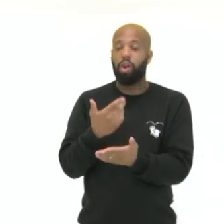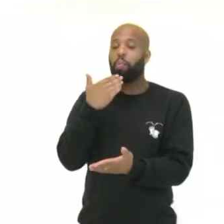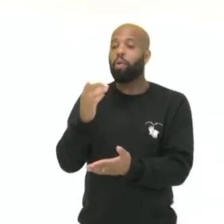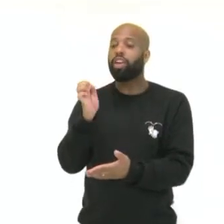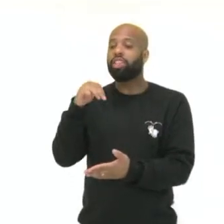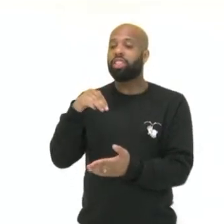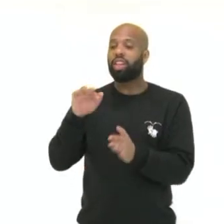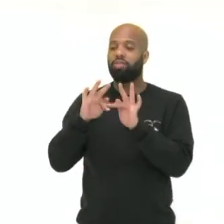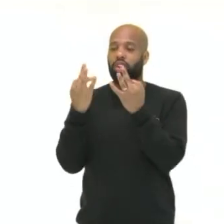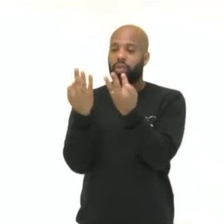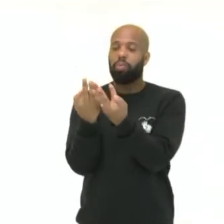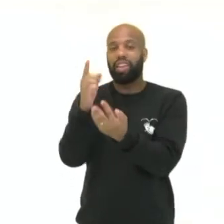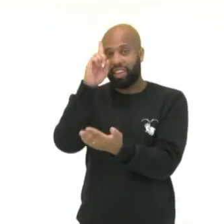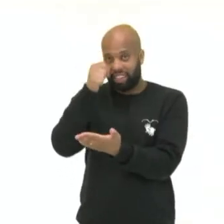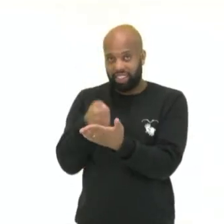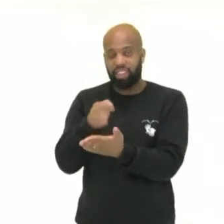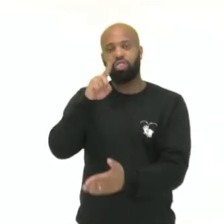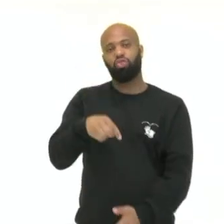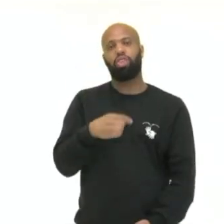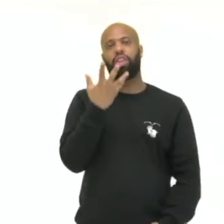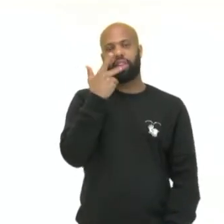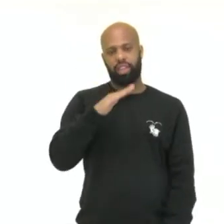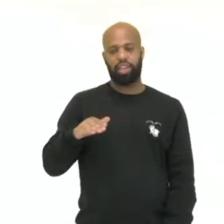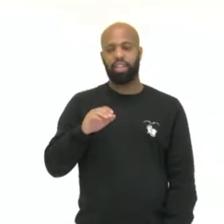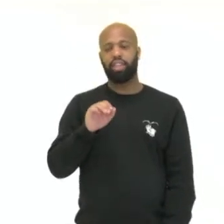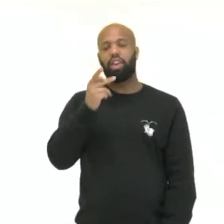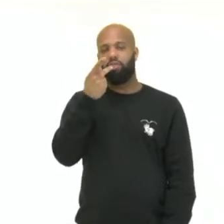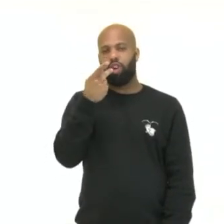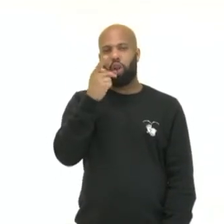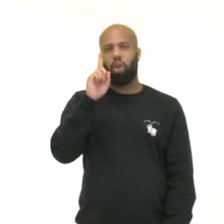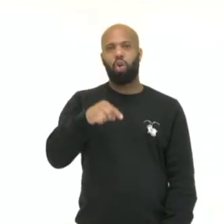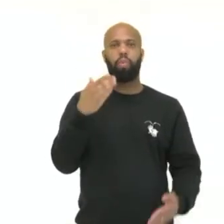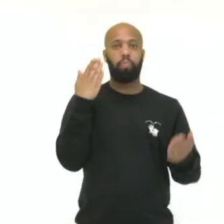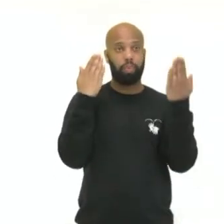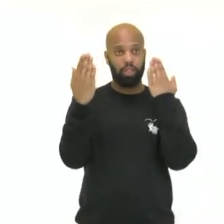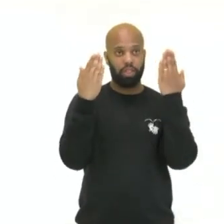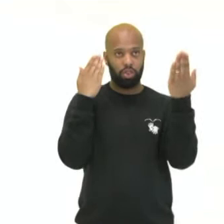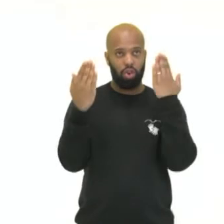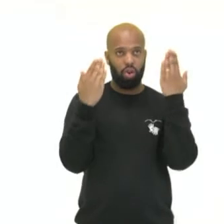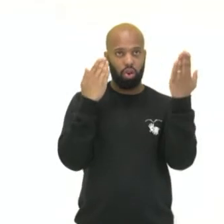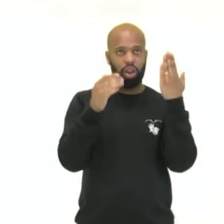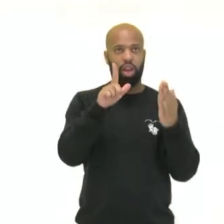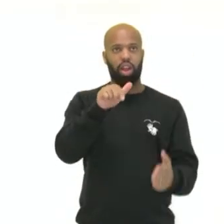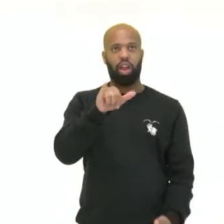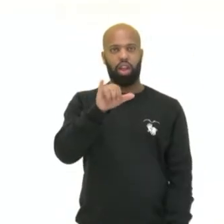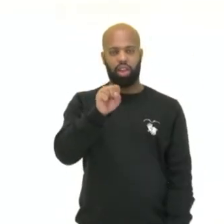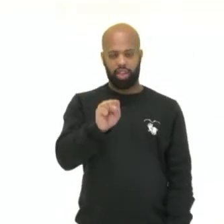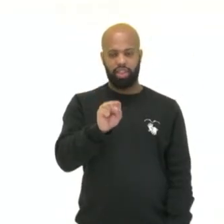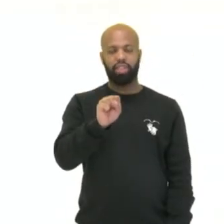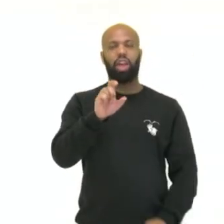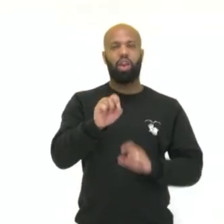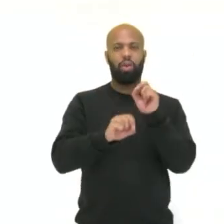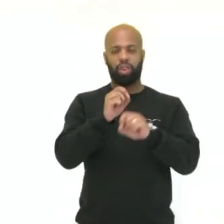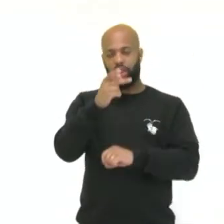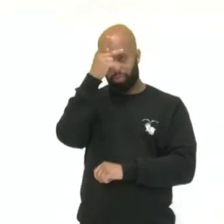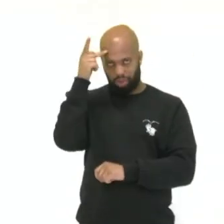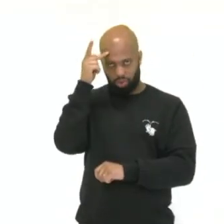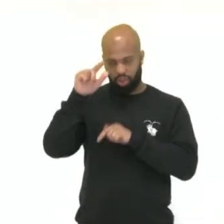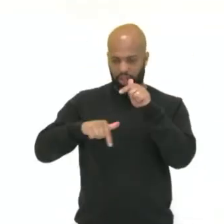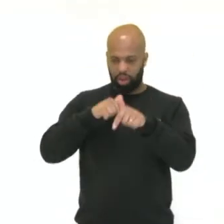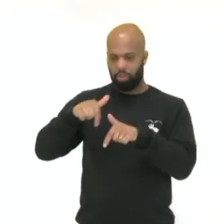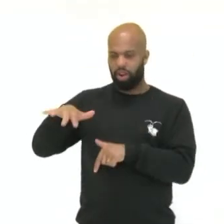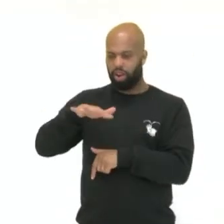não deveriam estar, comenta a psicóloga Laís Fontinelli, uma das gestoras do Instituto Alana, em entrevista à TV Mundo